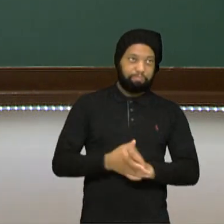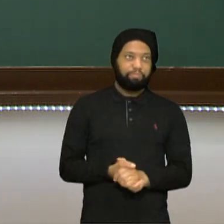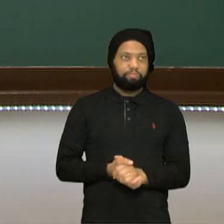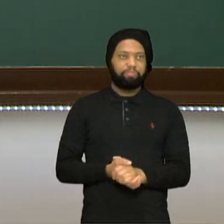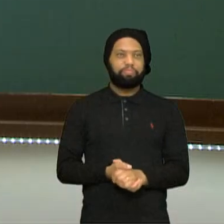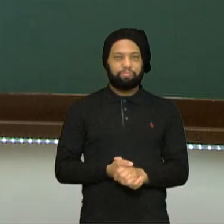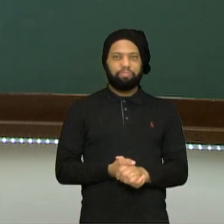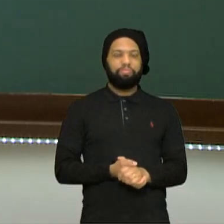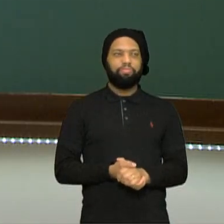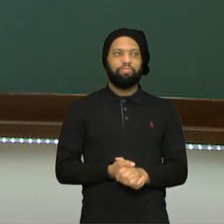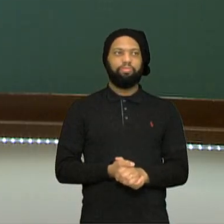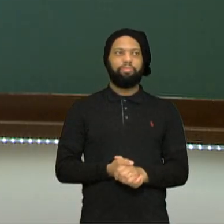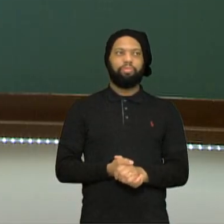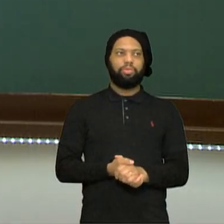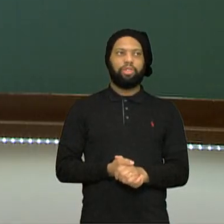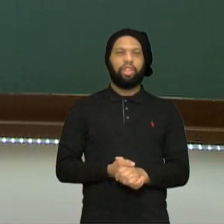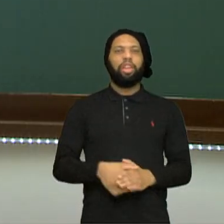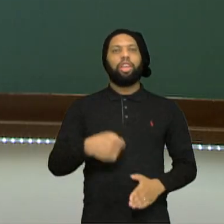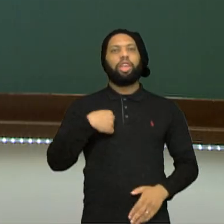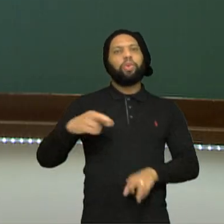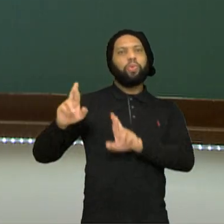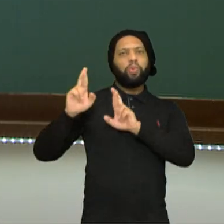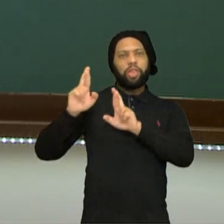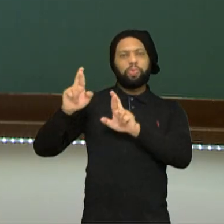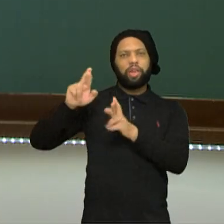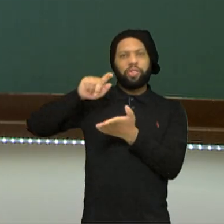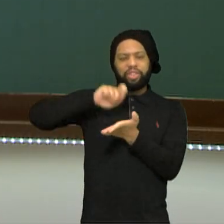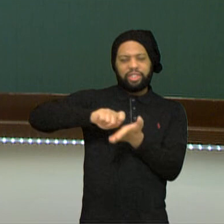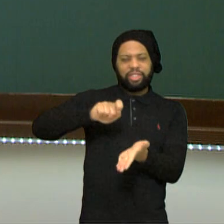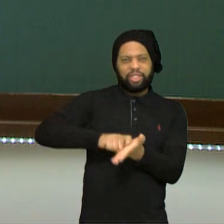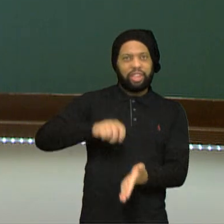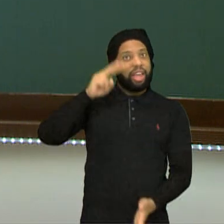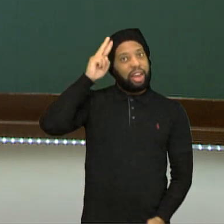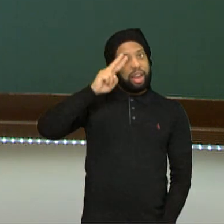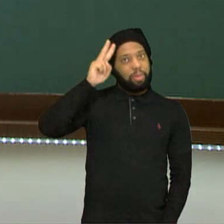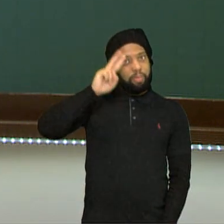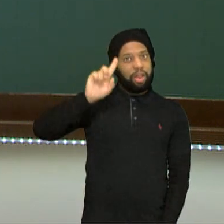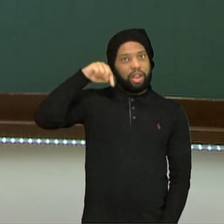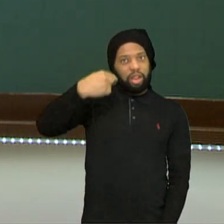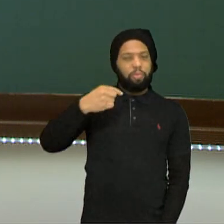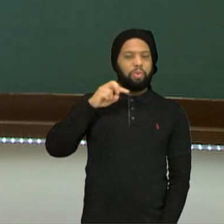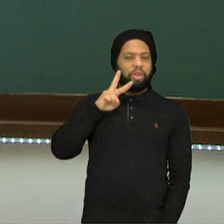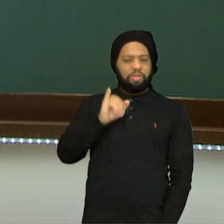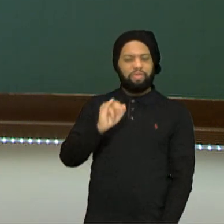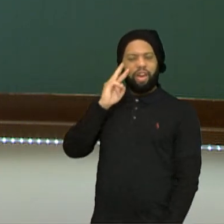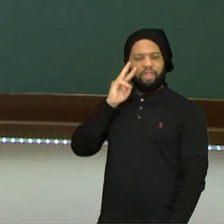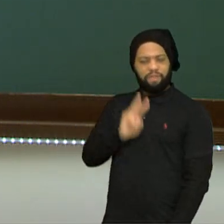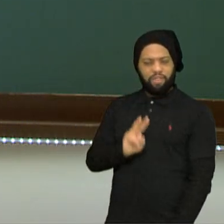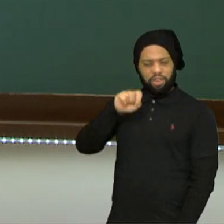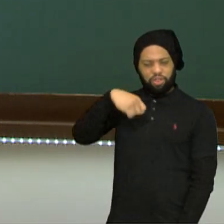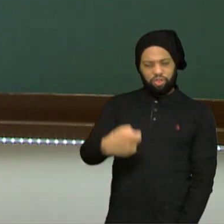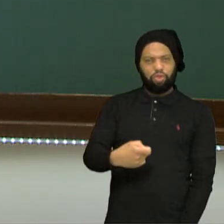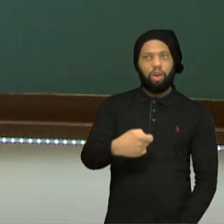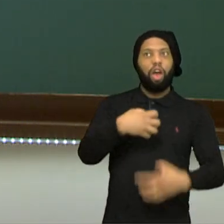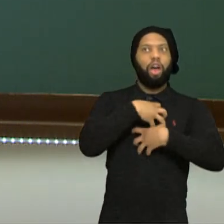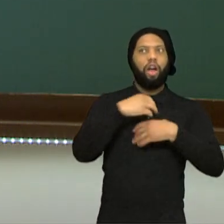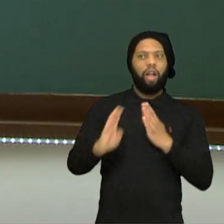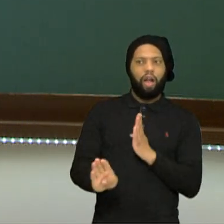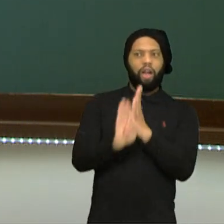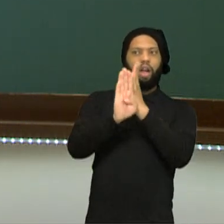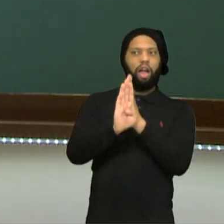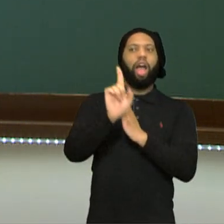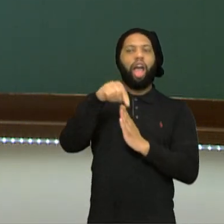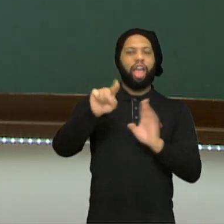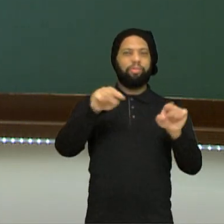E espero que você coloque aí para você lembrar e vai escutar depois essas músicas, tá? Esses estilos aí bem diferentes da nossa